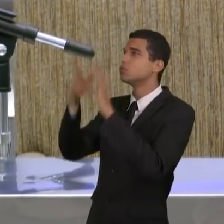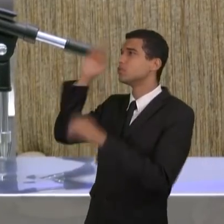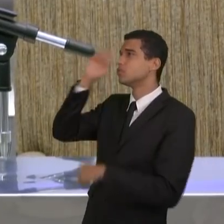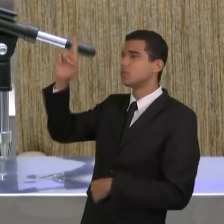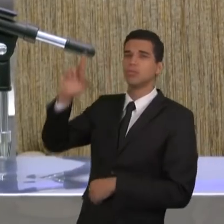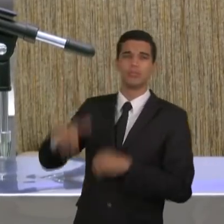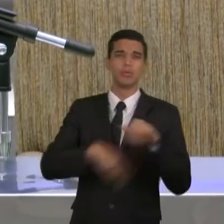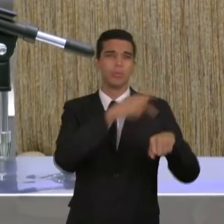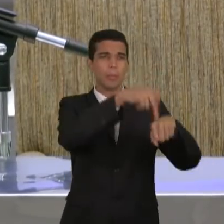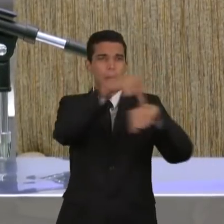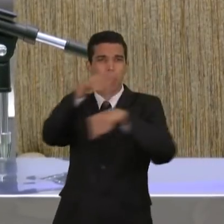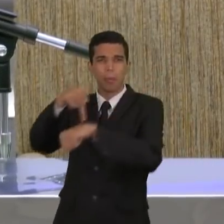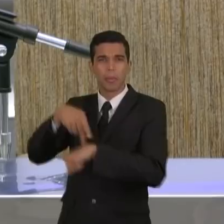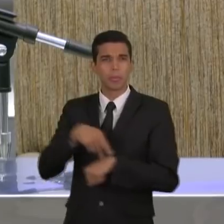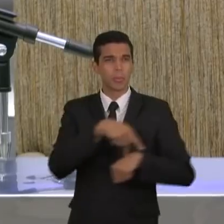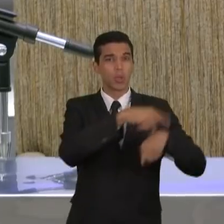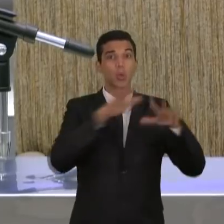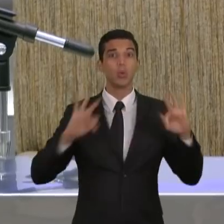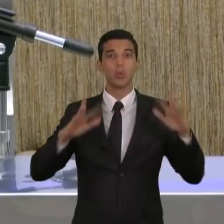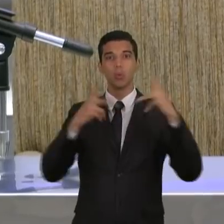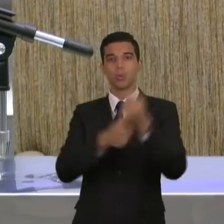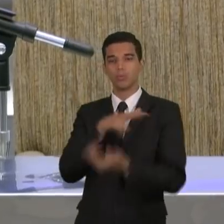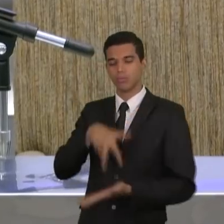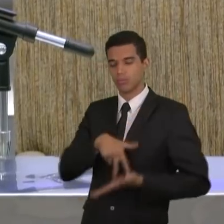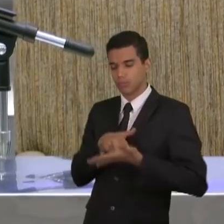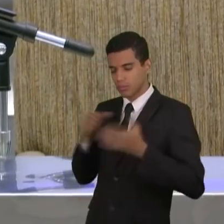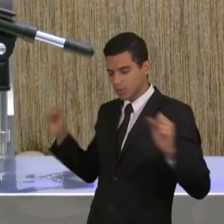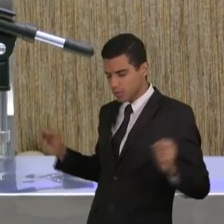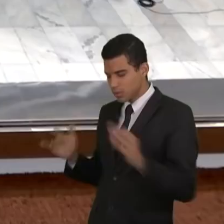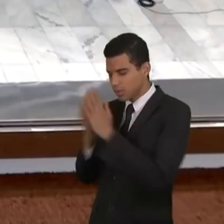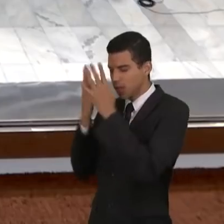é senhor para glória de Deus Pai